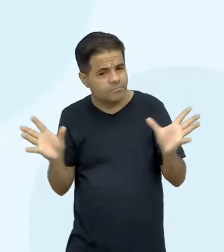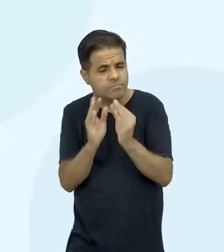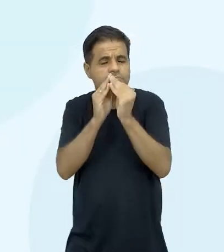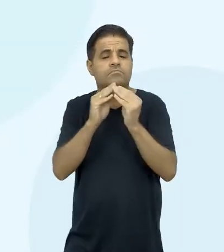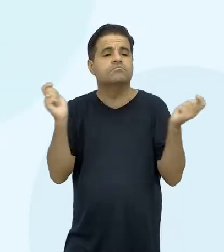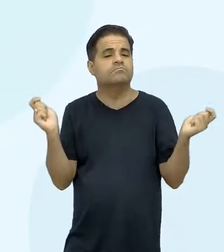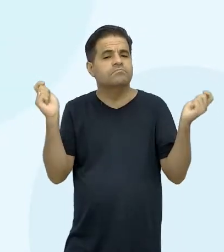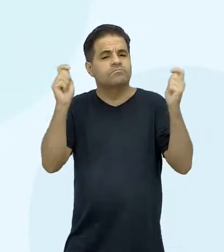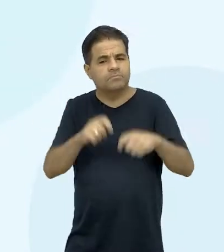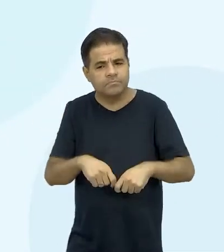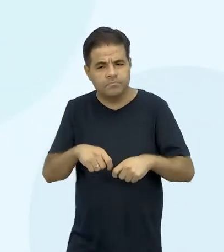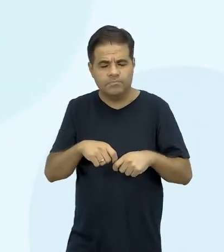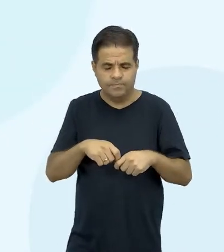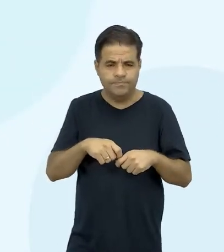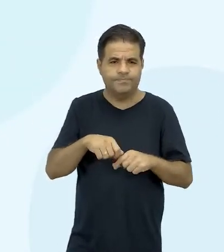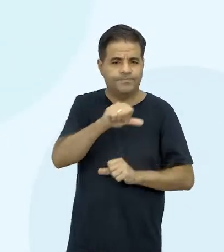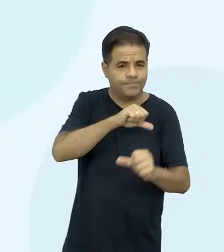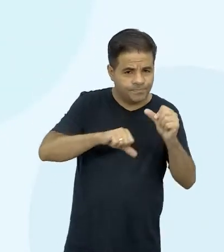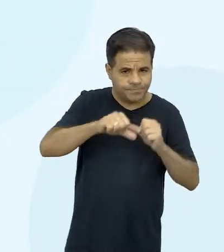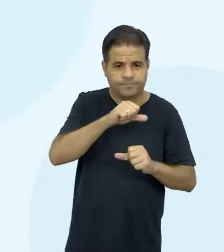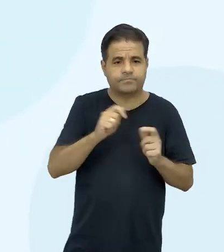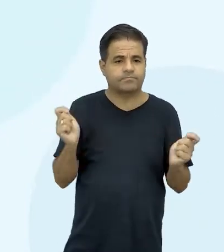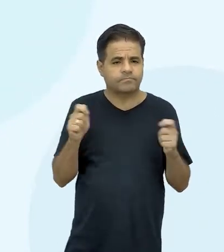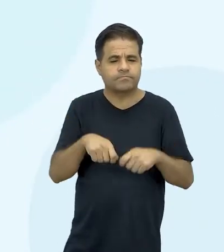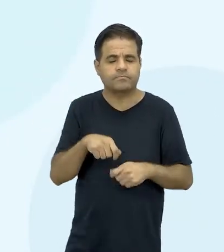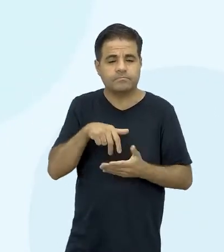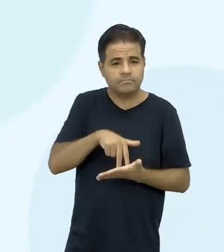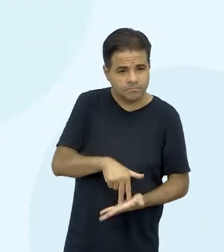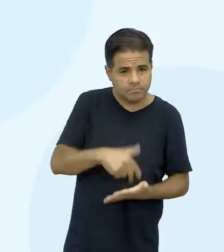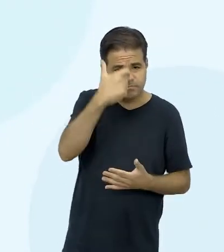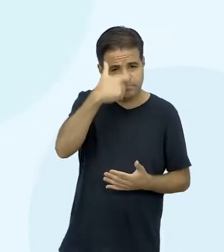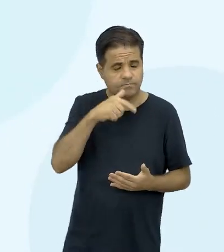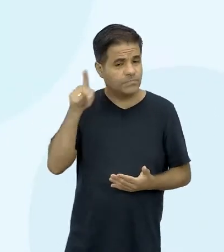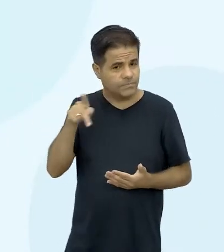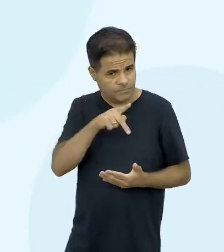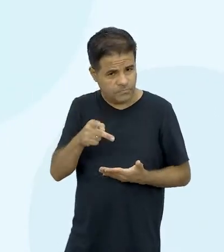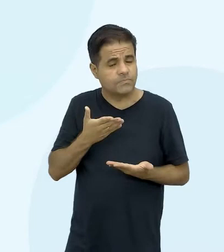os possíveis deslocamentos entre as posições de professor e